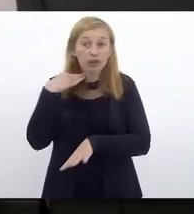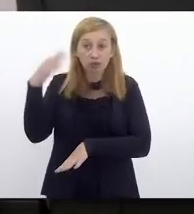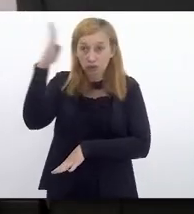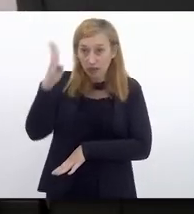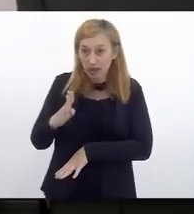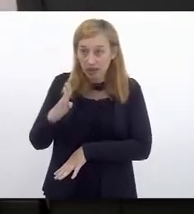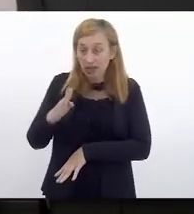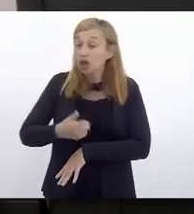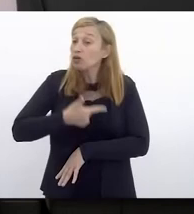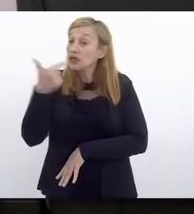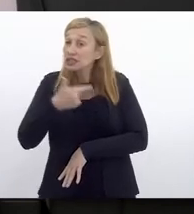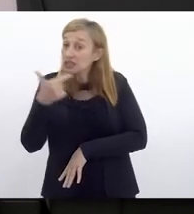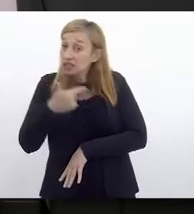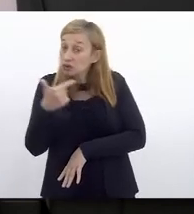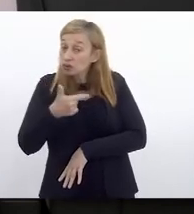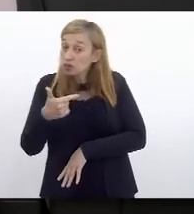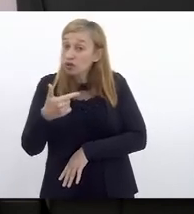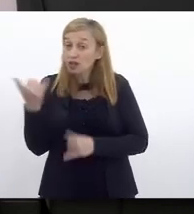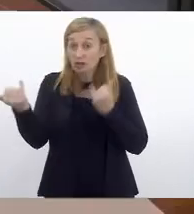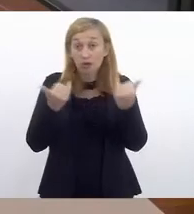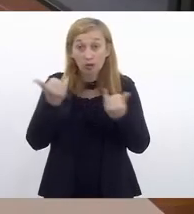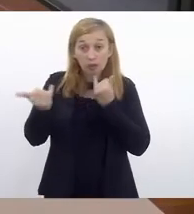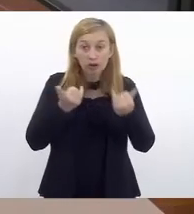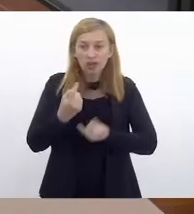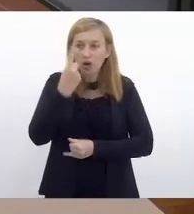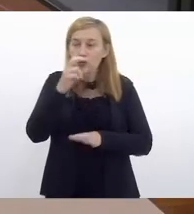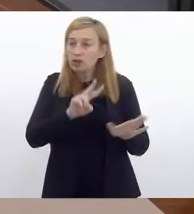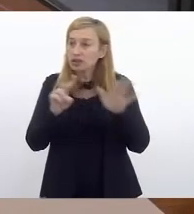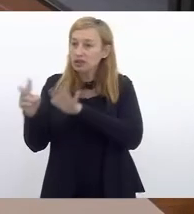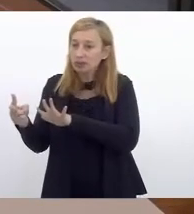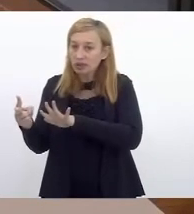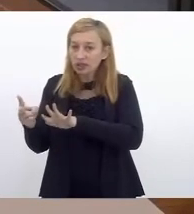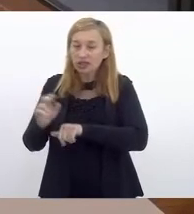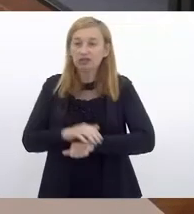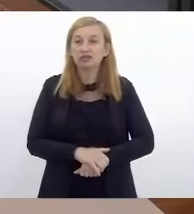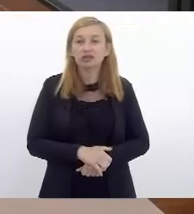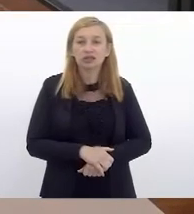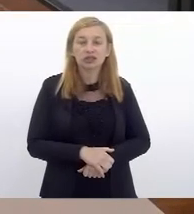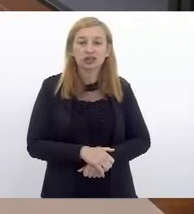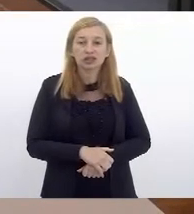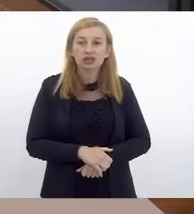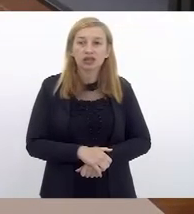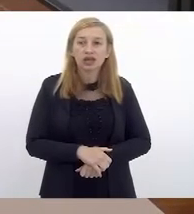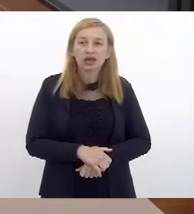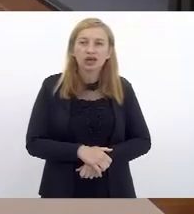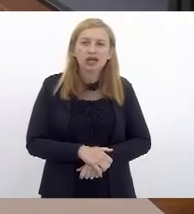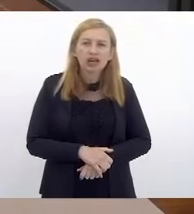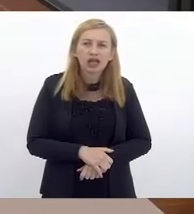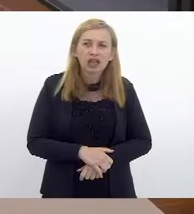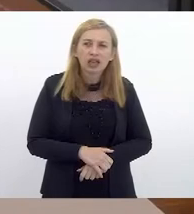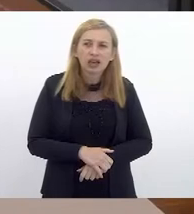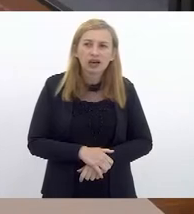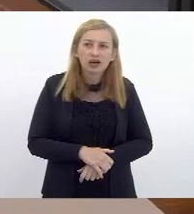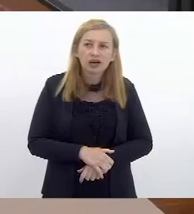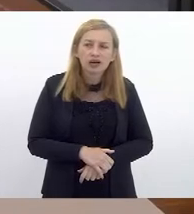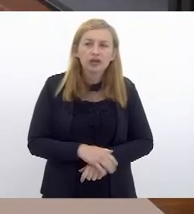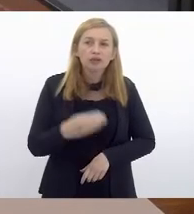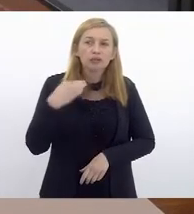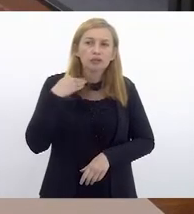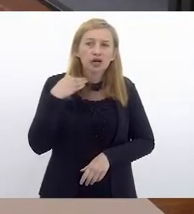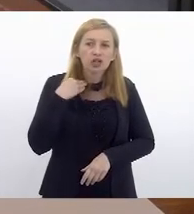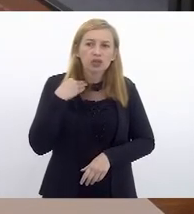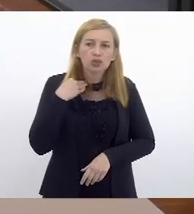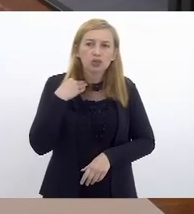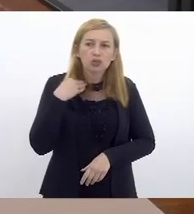E, segundo fui informado há uma semana, aquela tranche, né, do Banco do Brasil